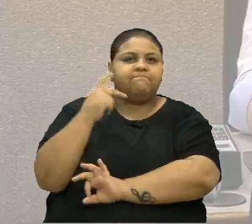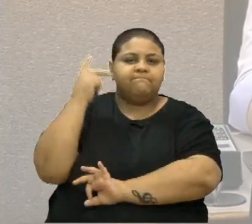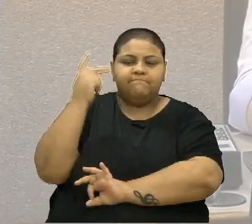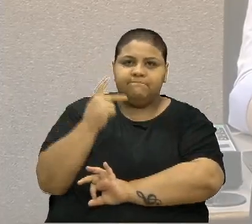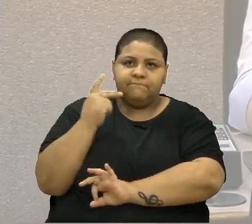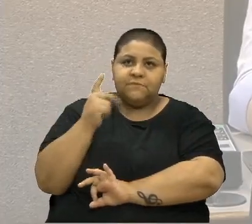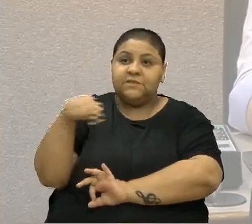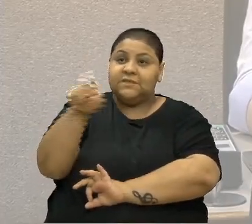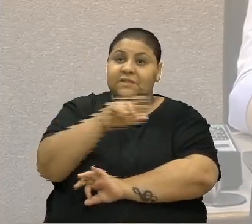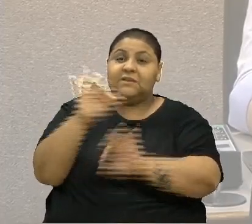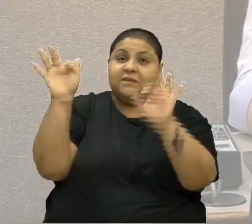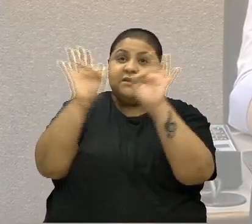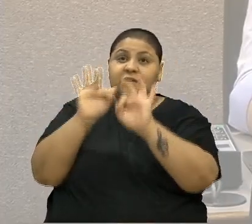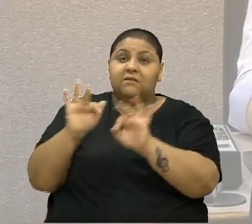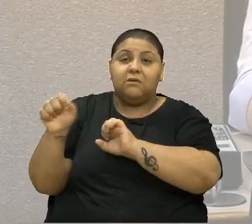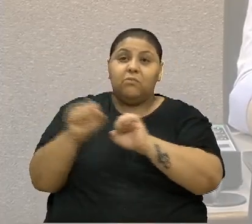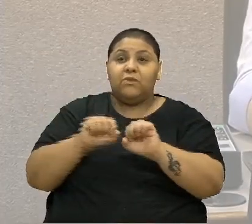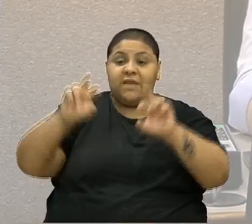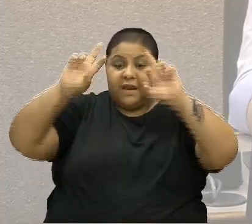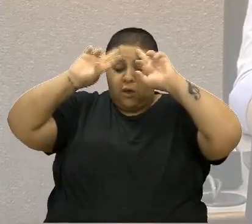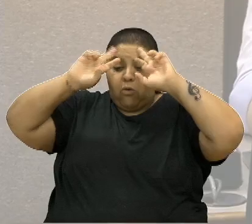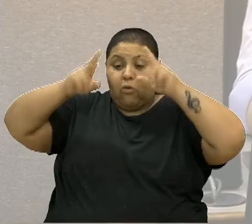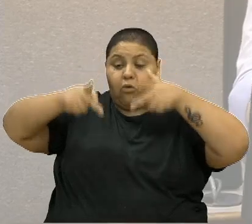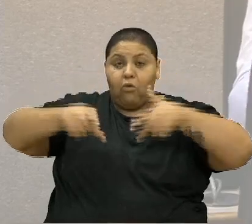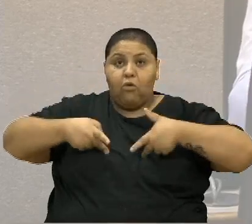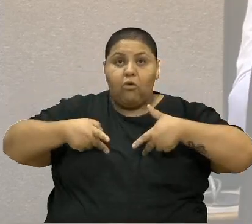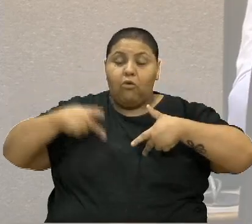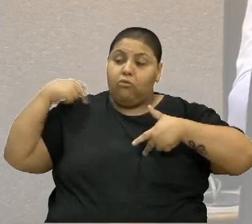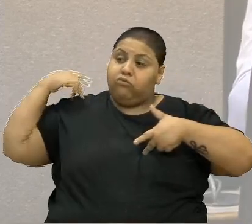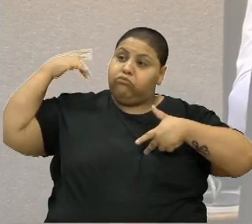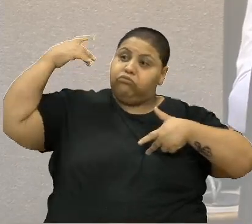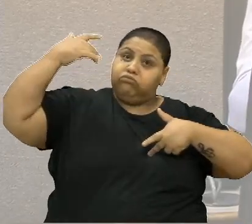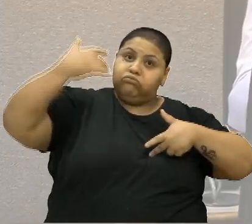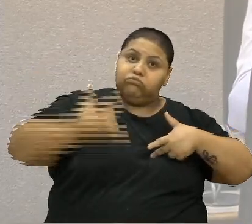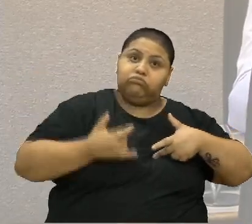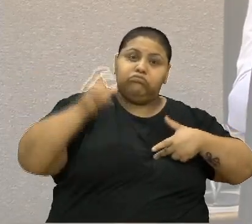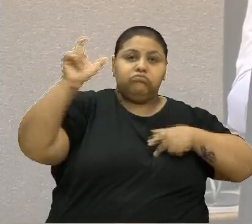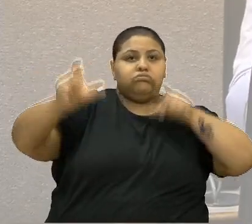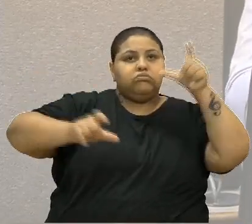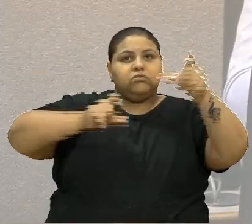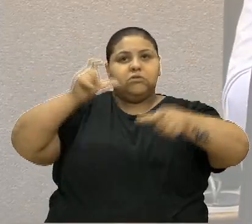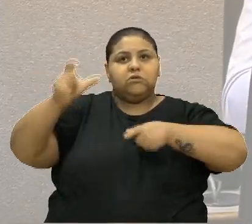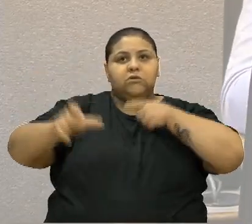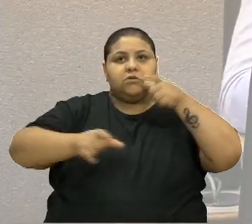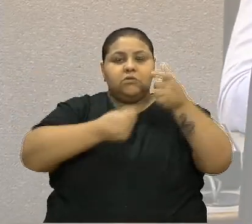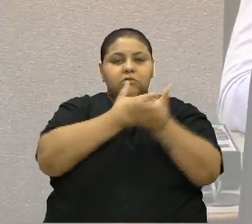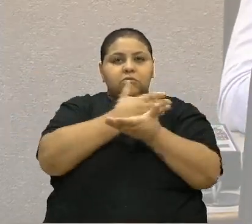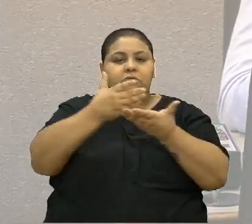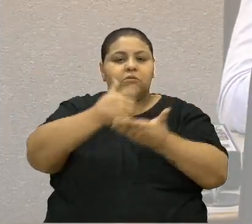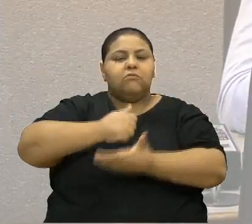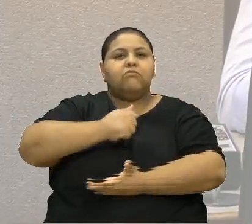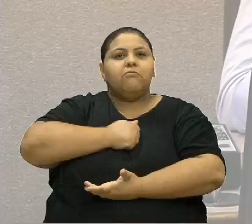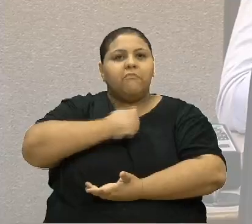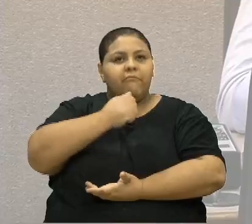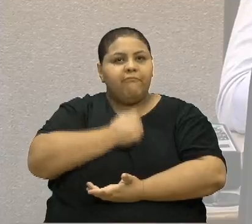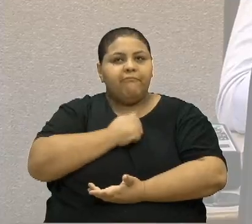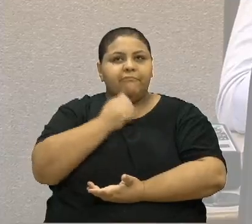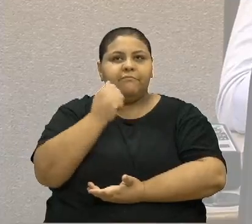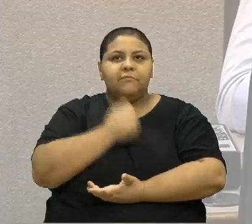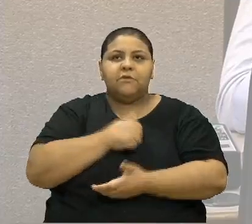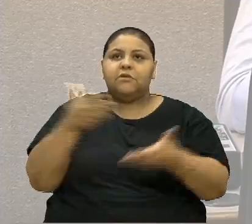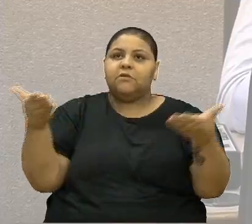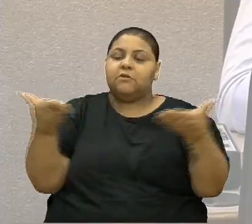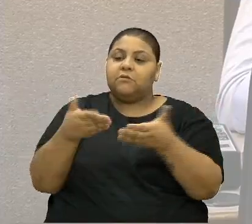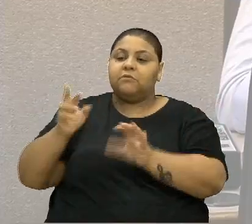gente fica muito feliz por poder reconhecer a trajetória, né, de uma pessoa de origem muito humilde, que hoje